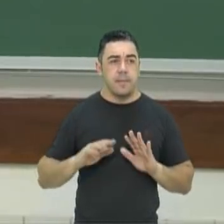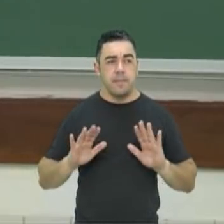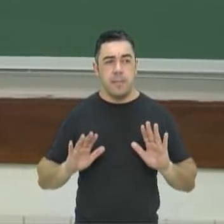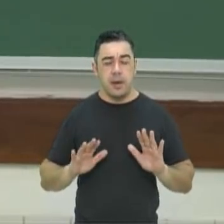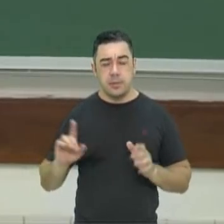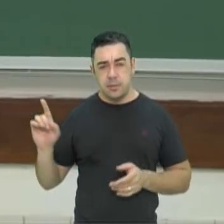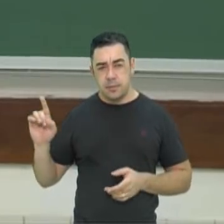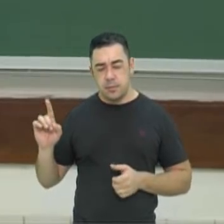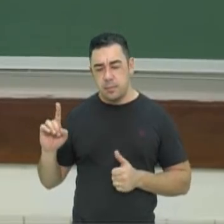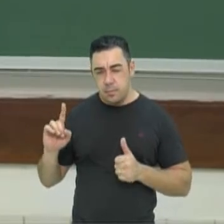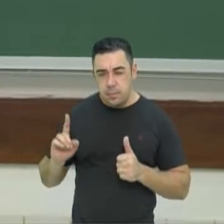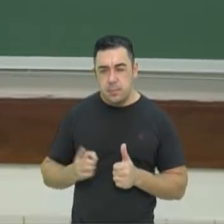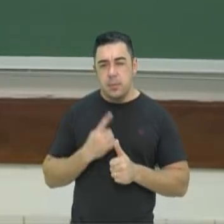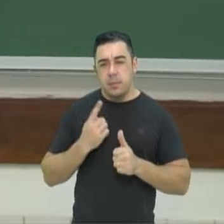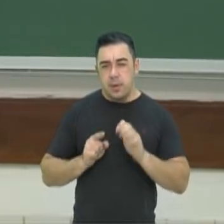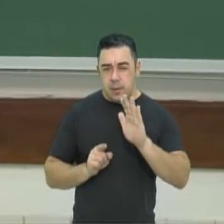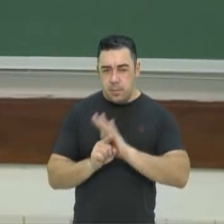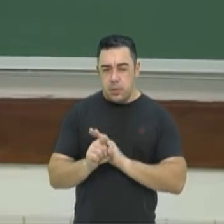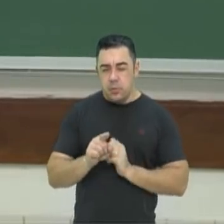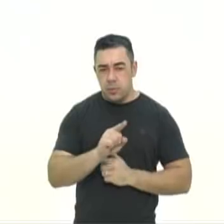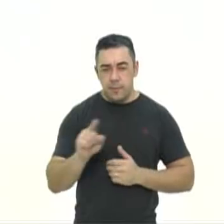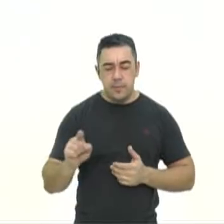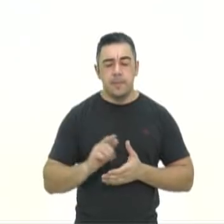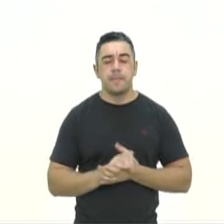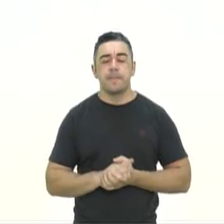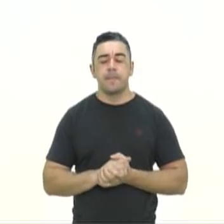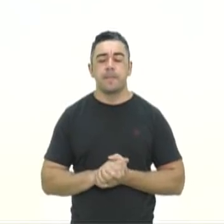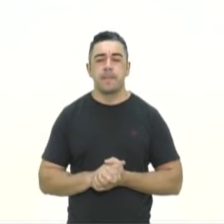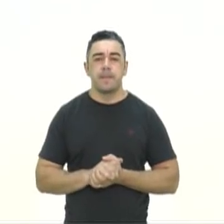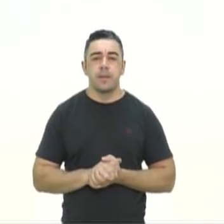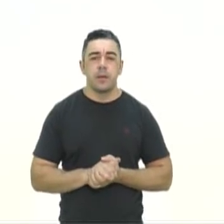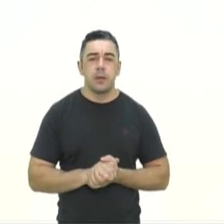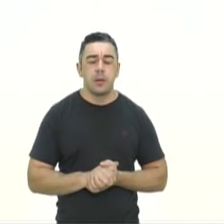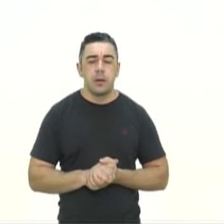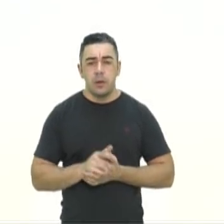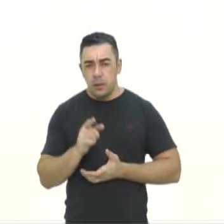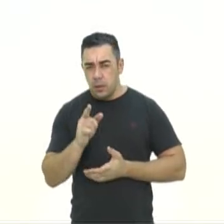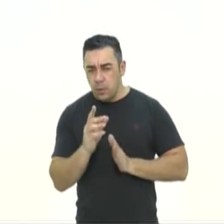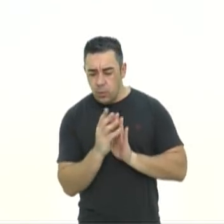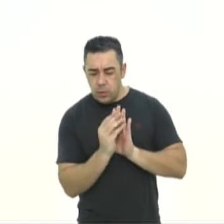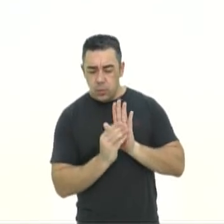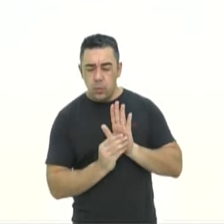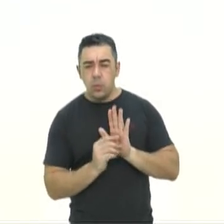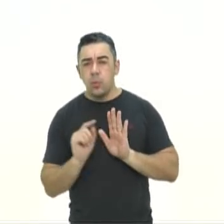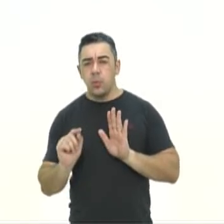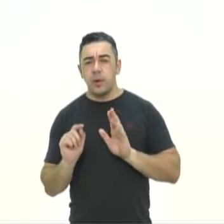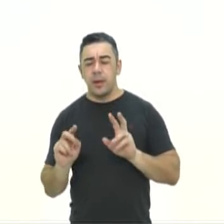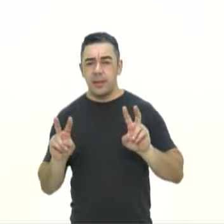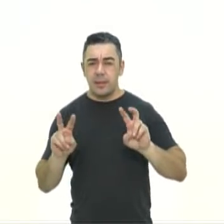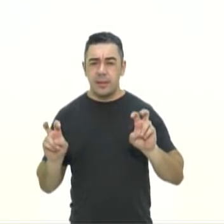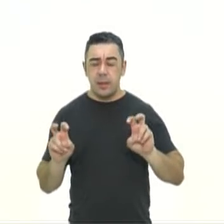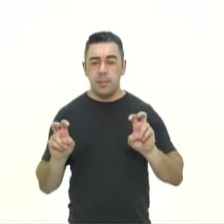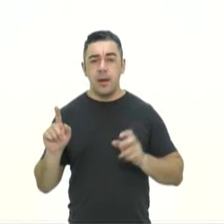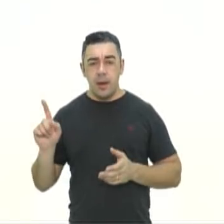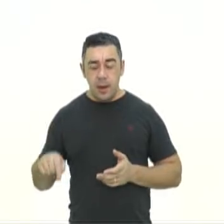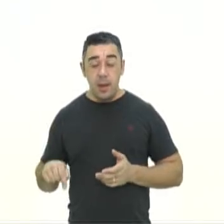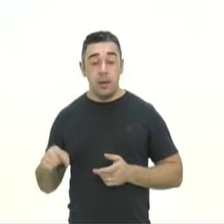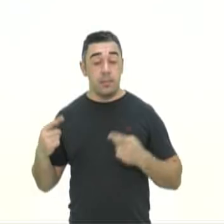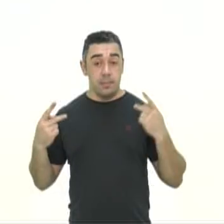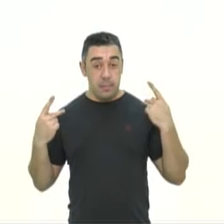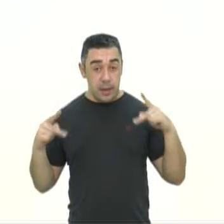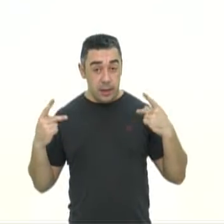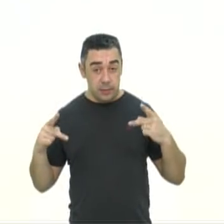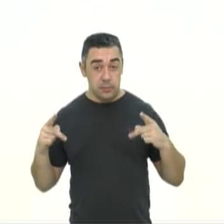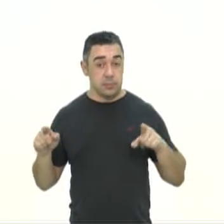nós temos aí uma atividade que diz: o seu conteúdo tem como tema central o próprio sermão e